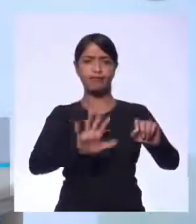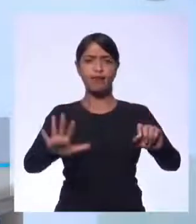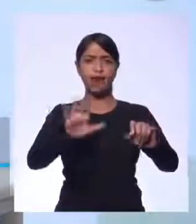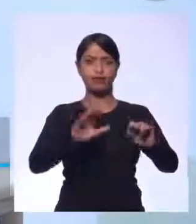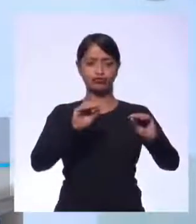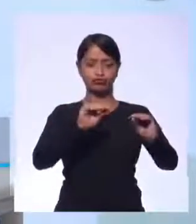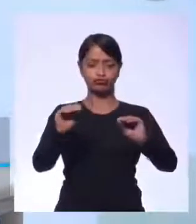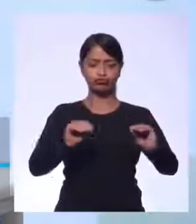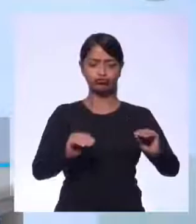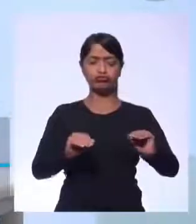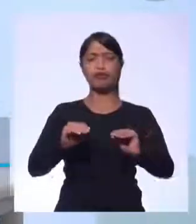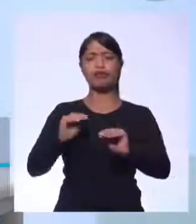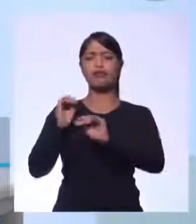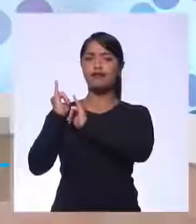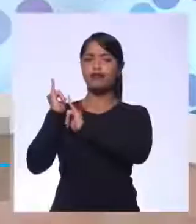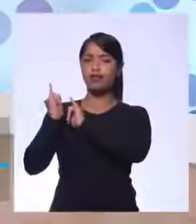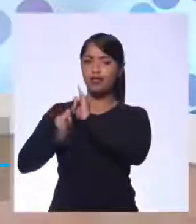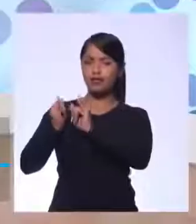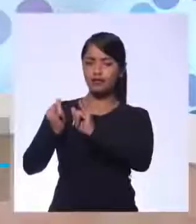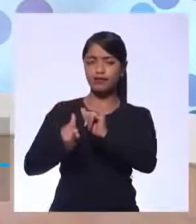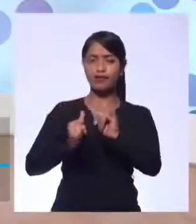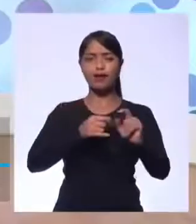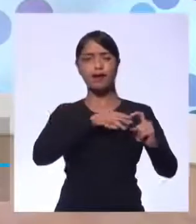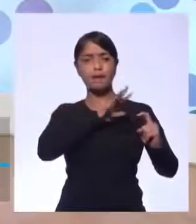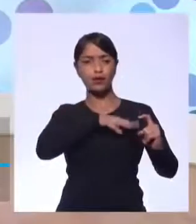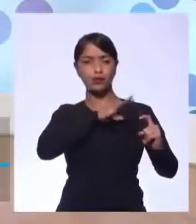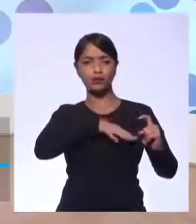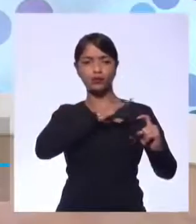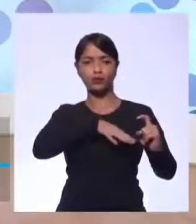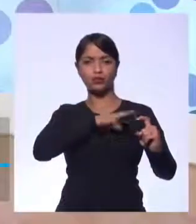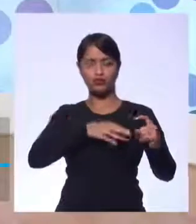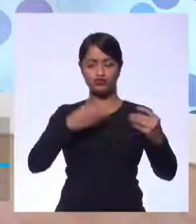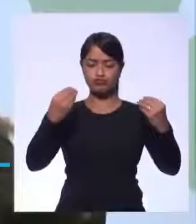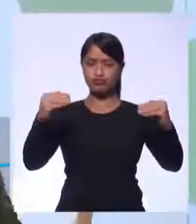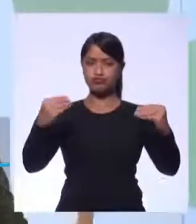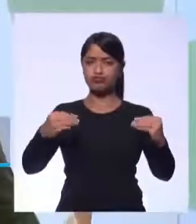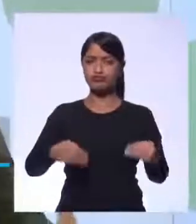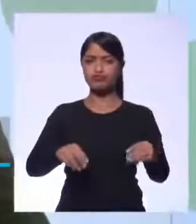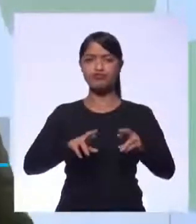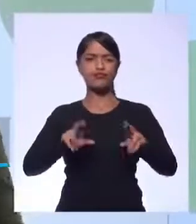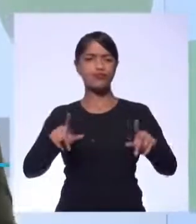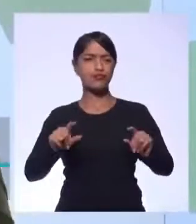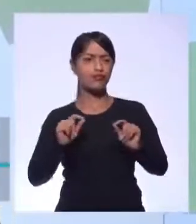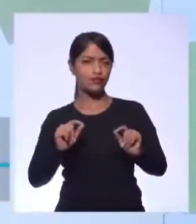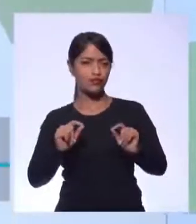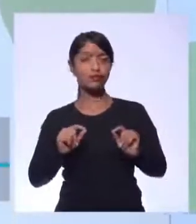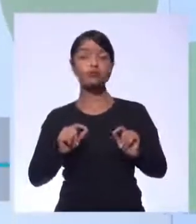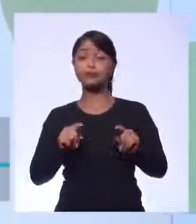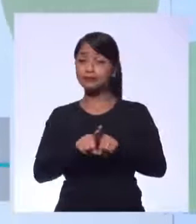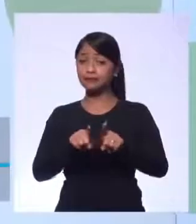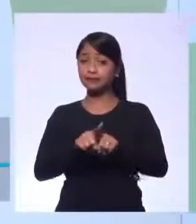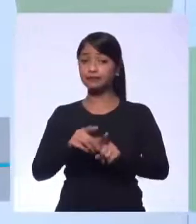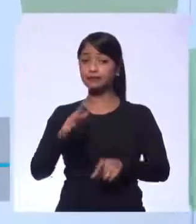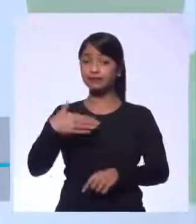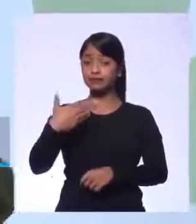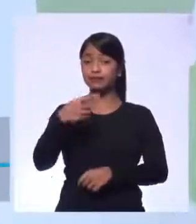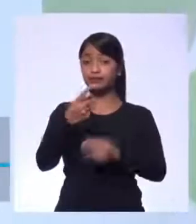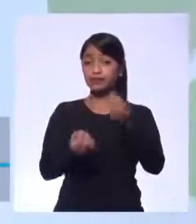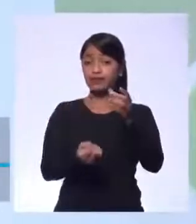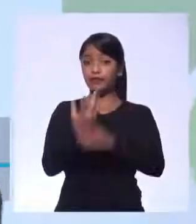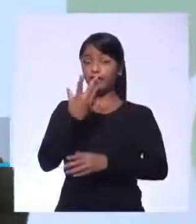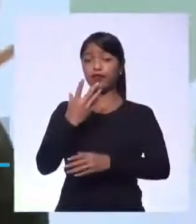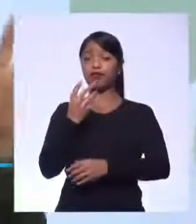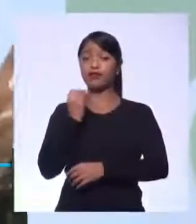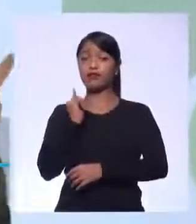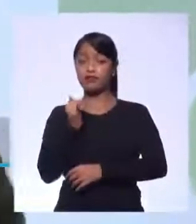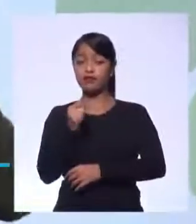e versus mito? mito, seria uma ótima. E aí Seria. também, quando vocês forem escrever as narrativas de vocês, façam a intertextualidade com